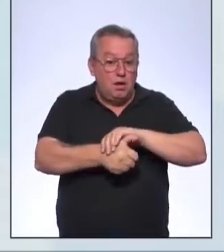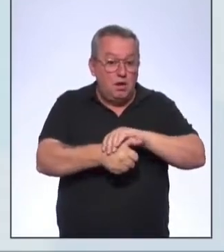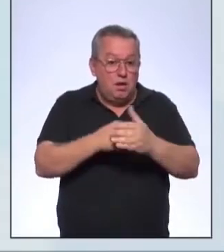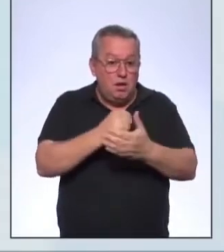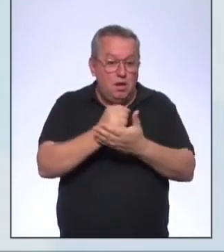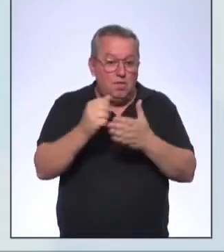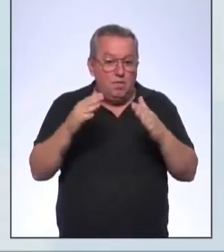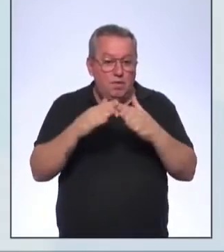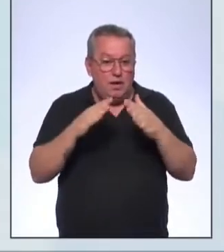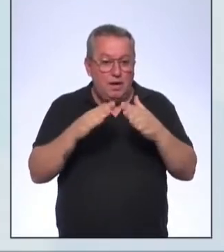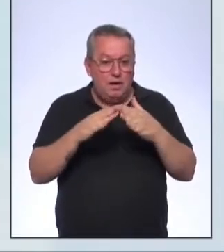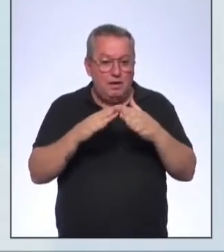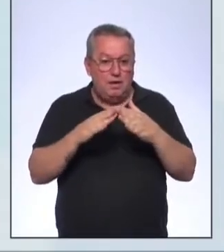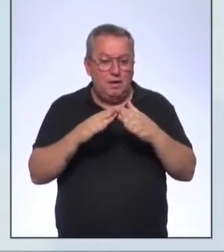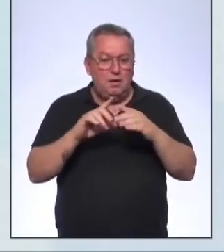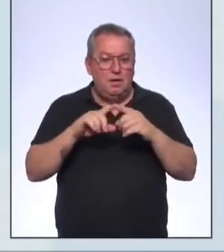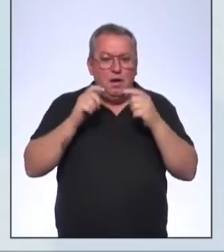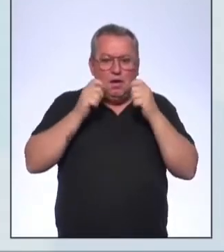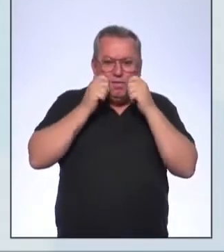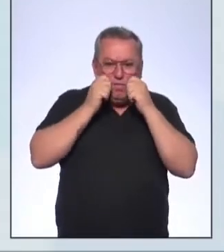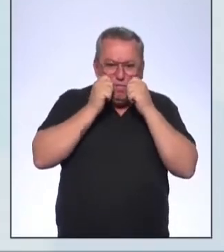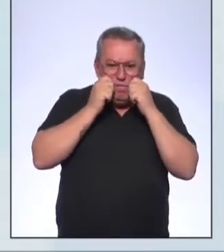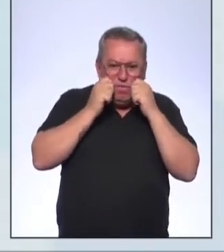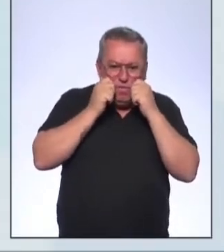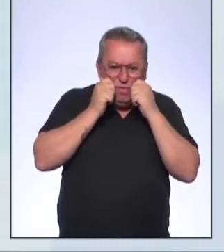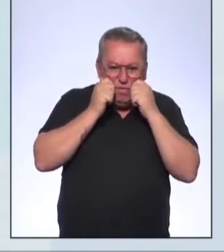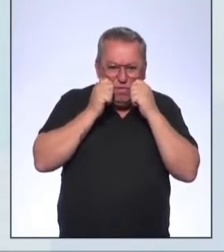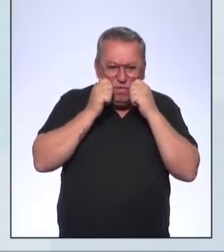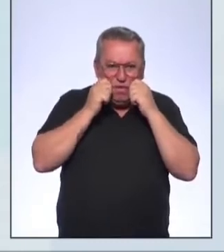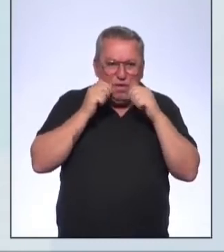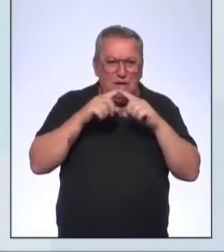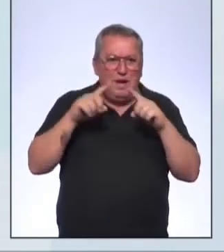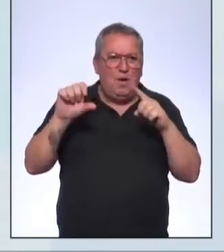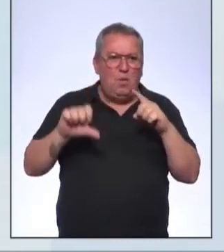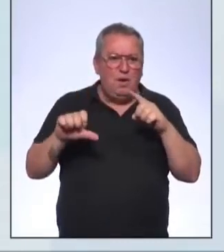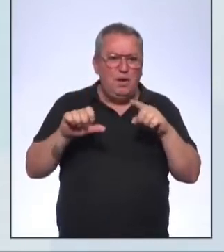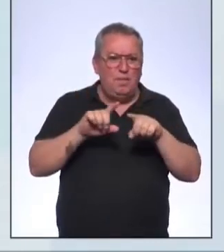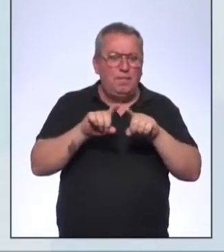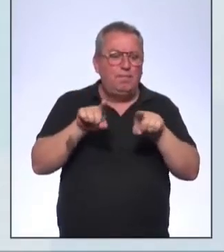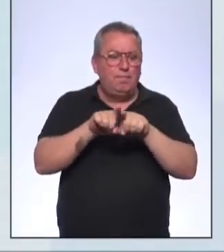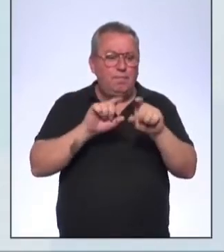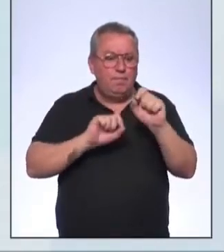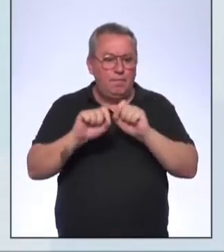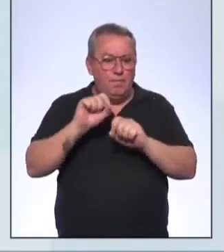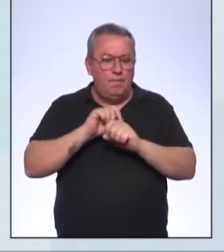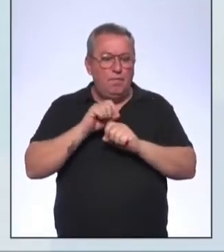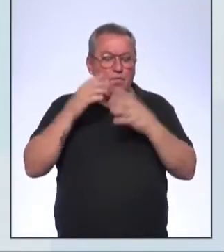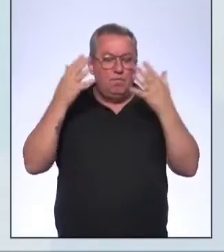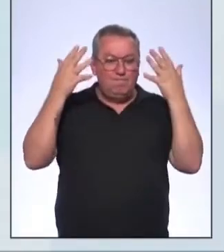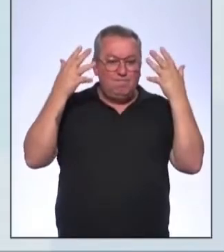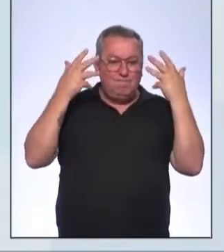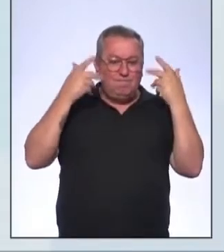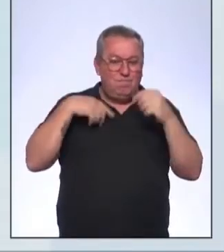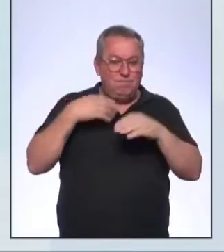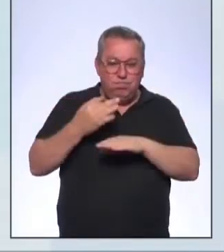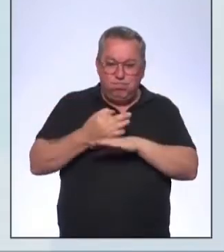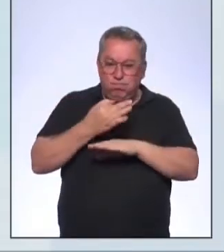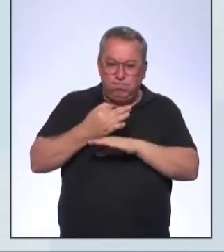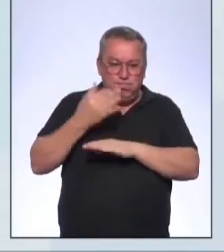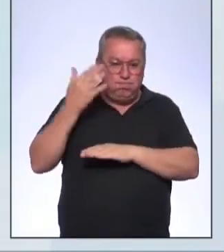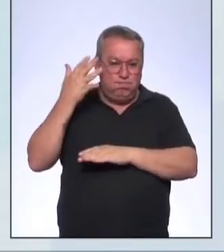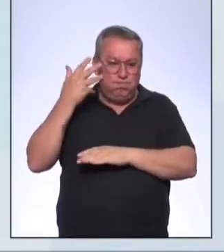casa que fofo isso com a menina fofo nada mamãe vai ficar uma fera ela não suporta